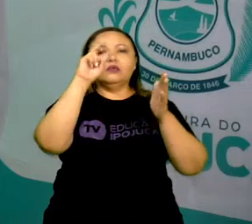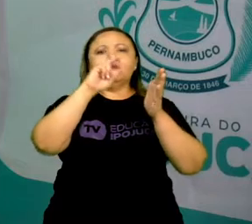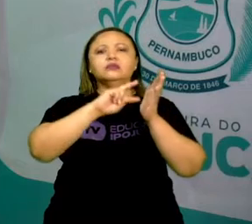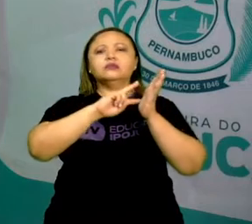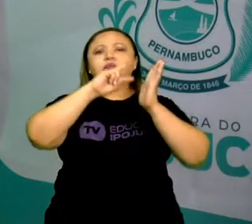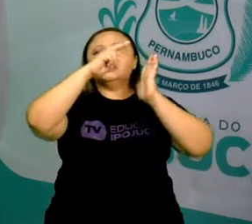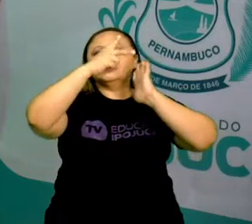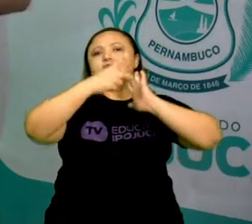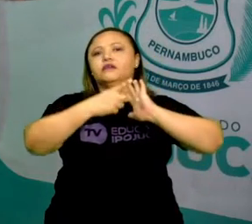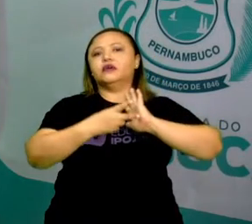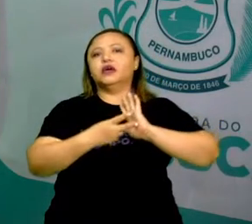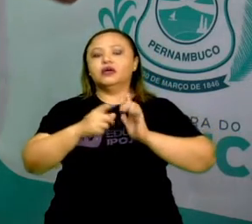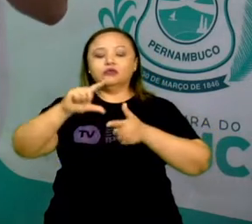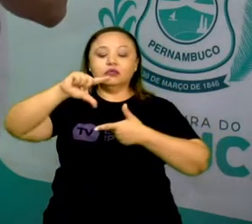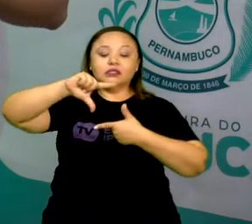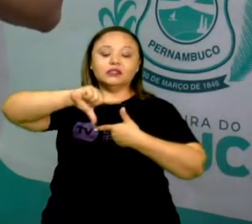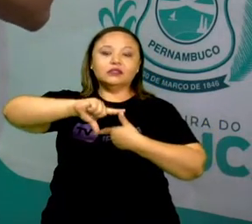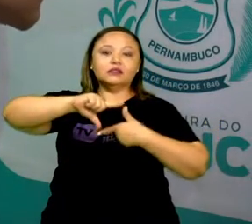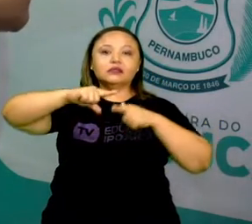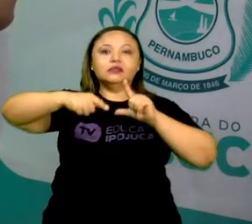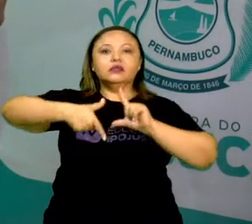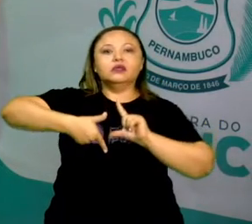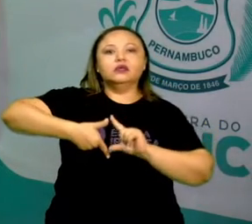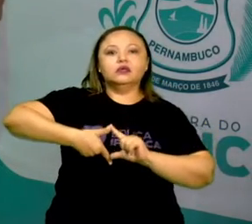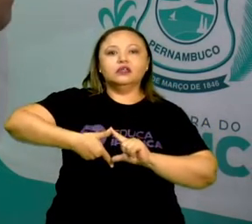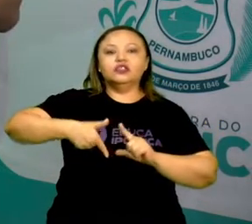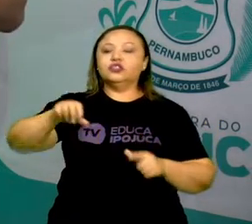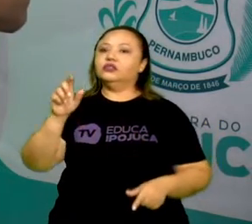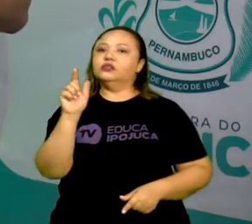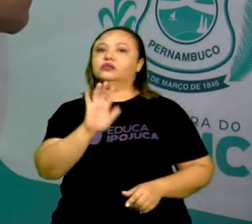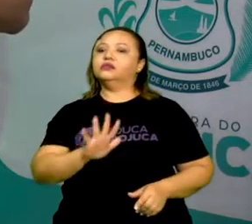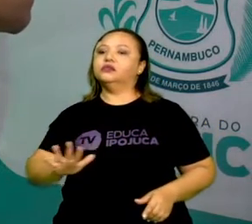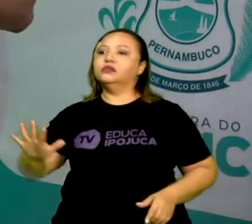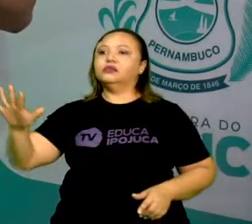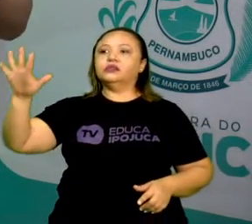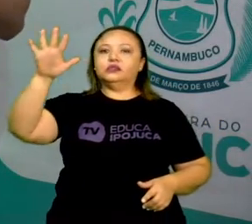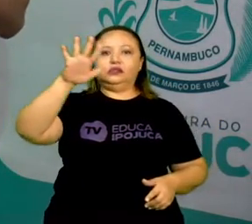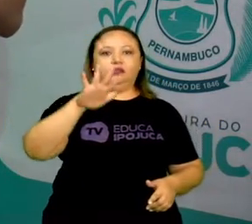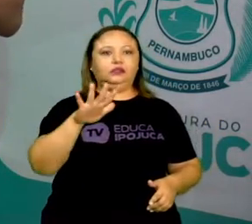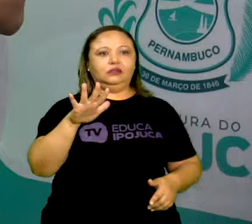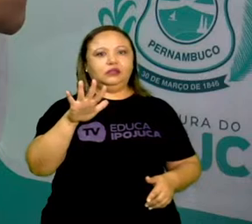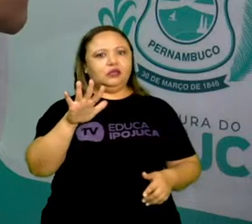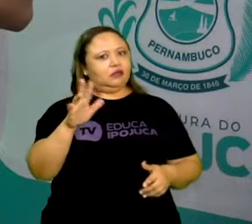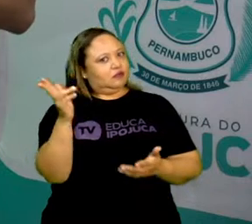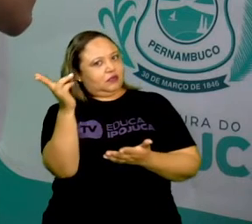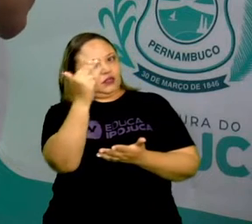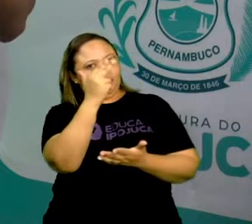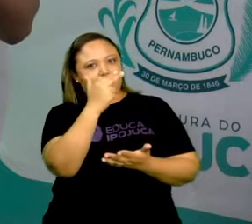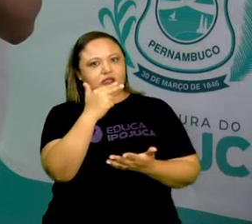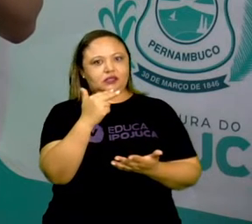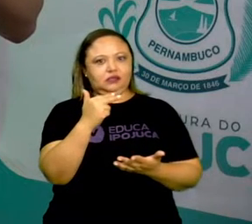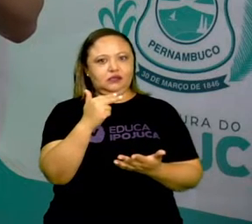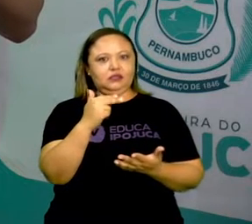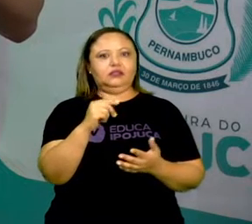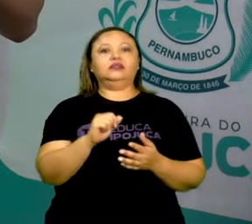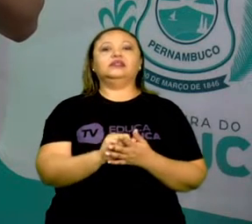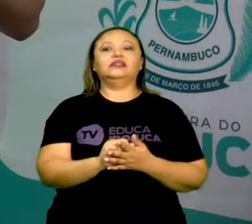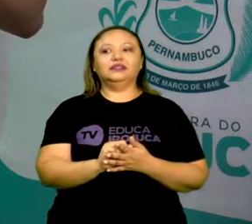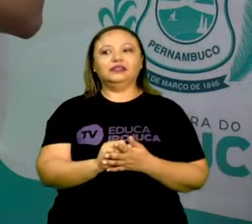são figuras geométricas espaciais? Se é figuras, é algo.